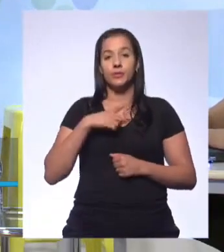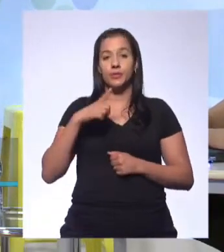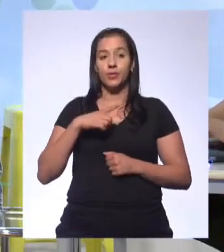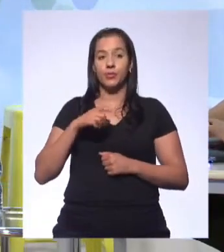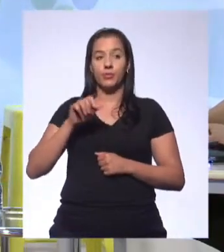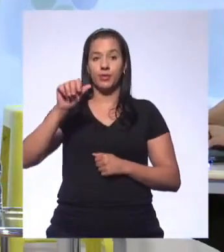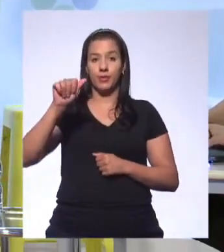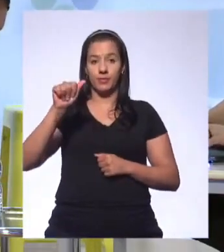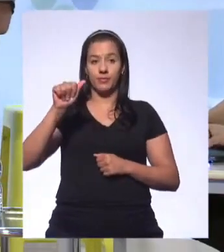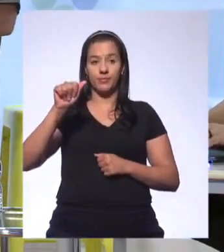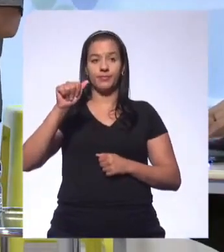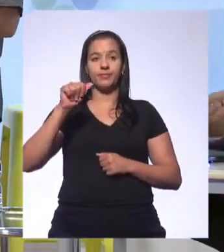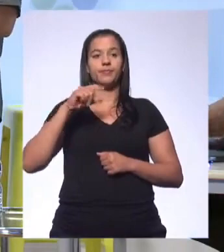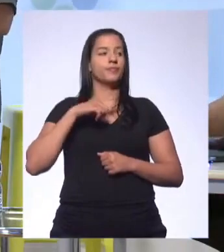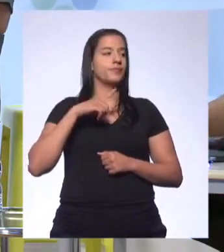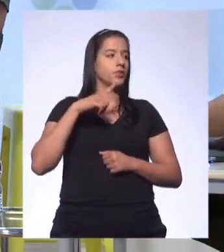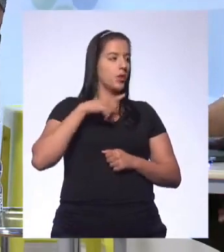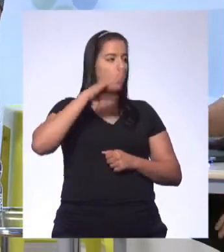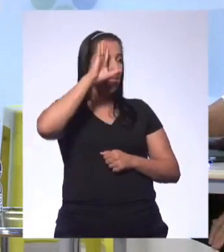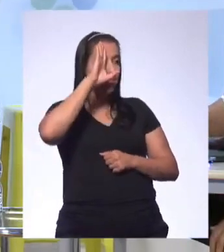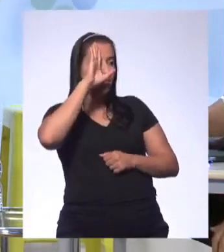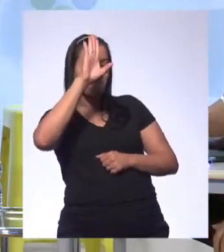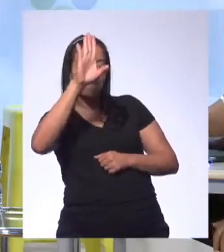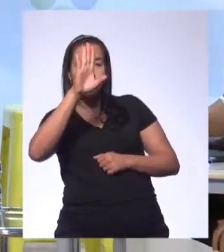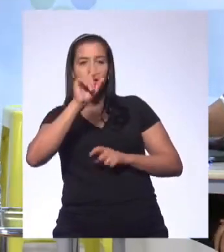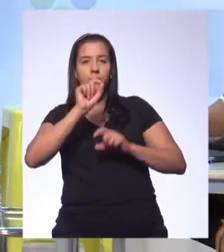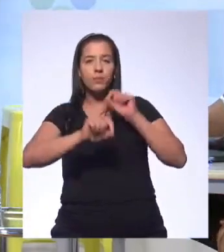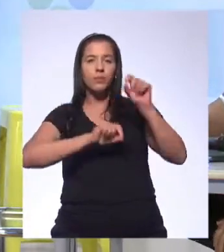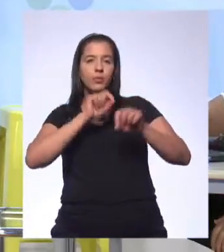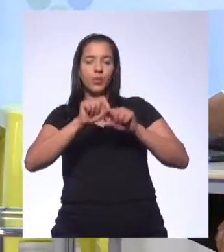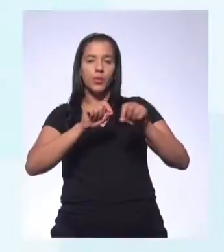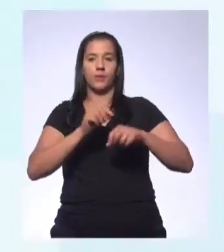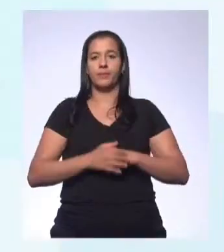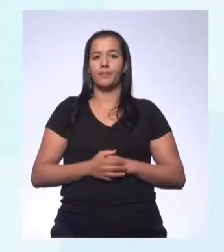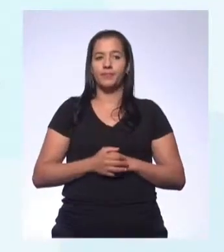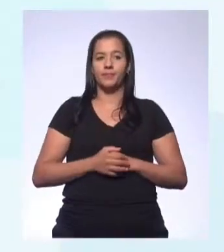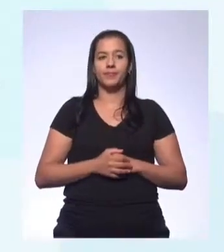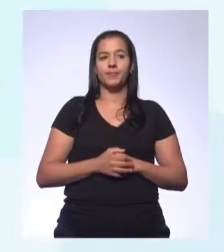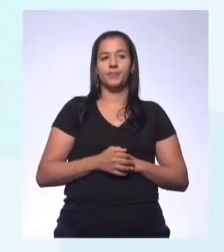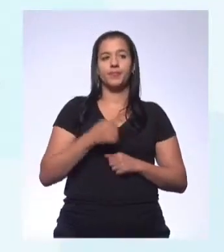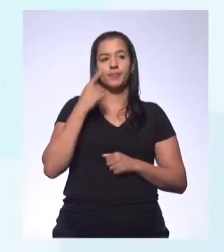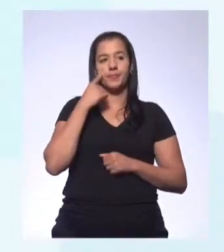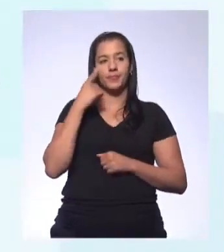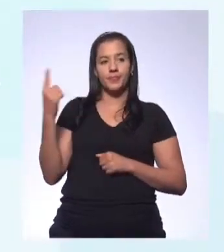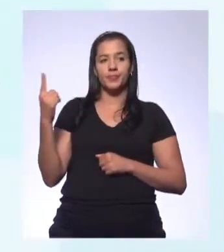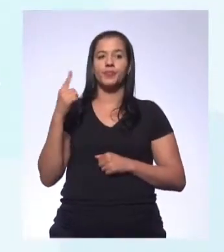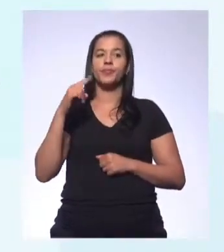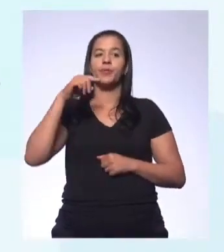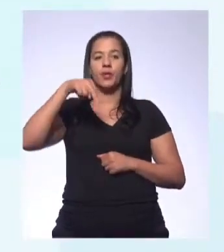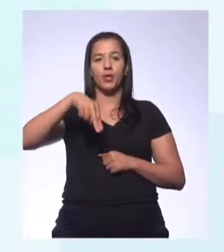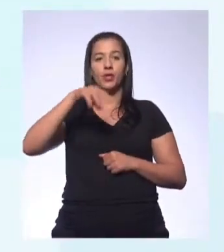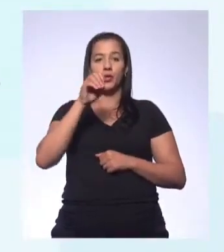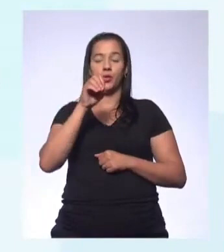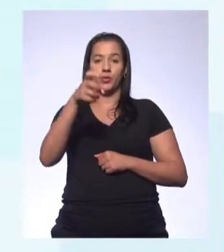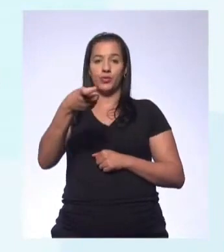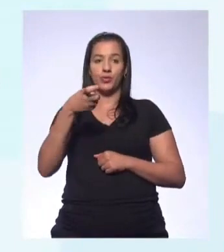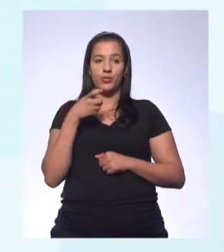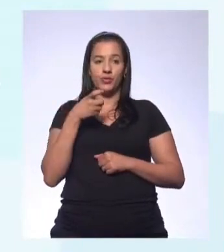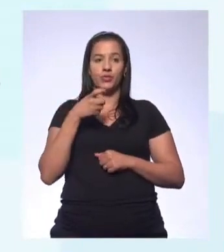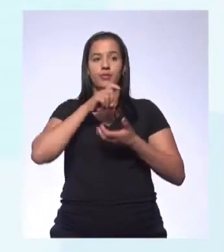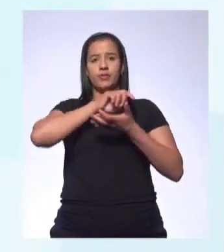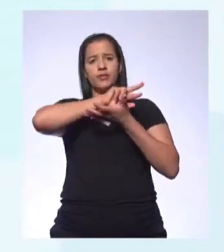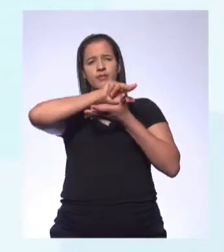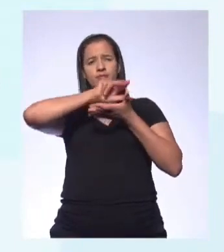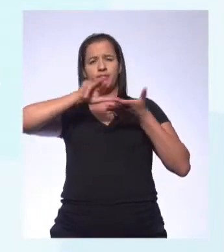A, as emissões principalmente de óxido de nitrogênio, né, que nós temos aí NOx, que são